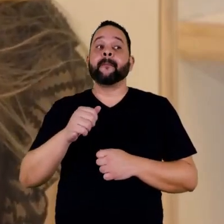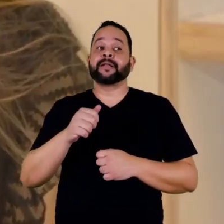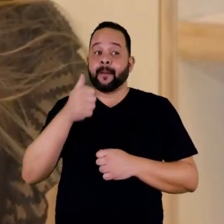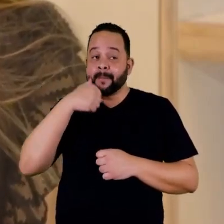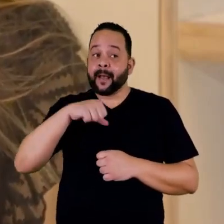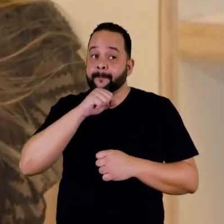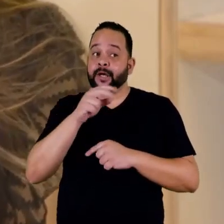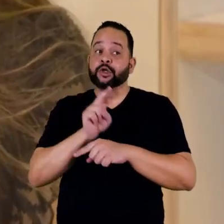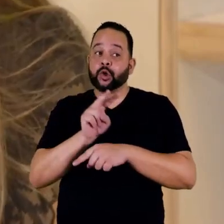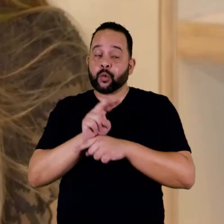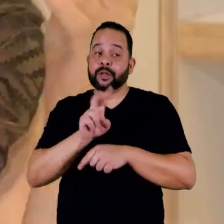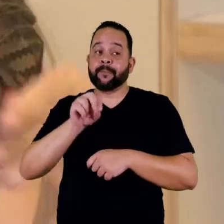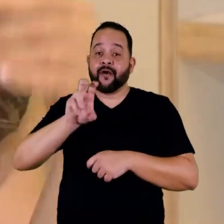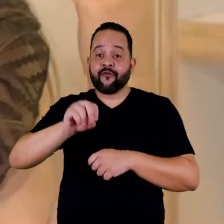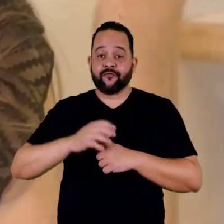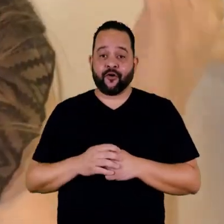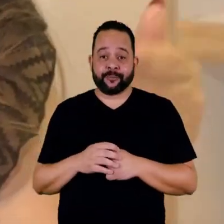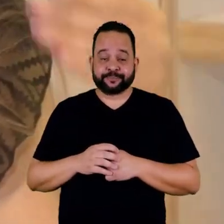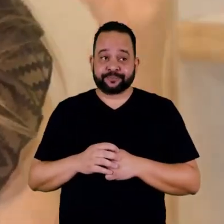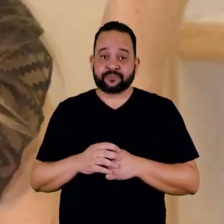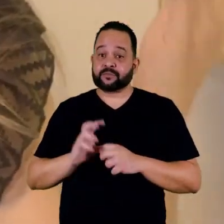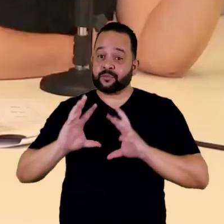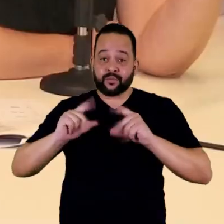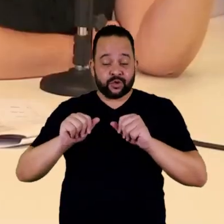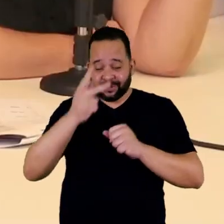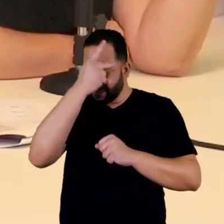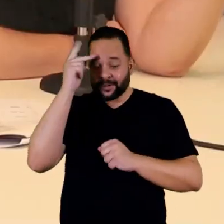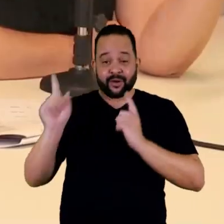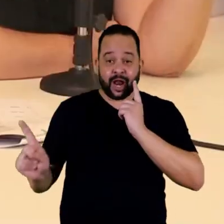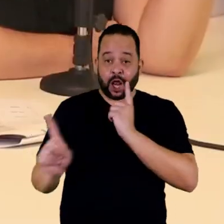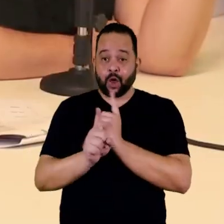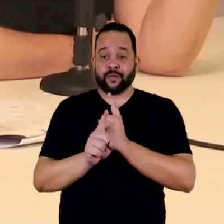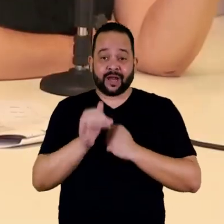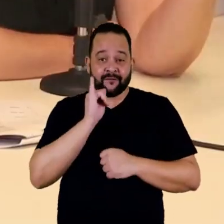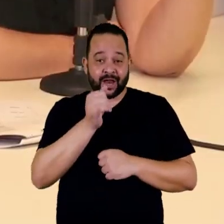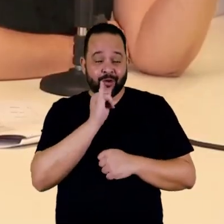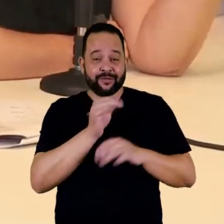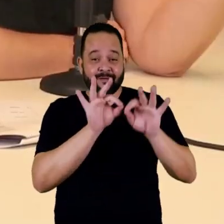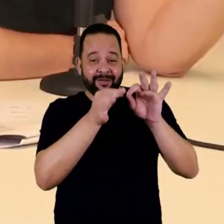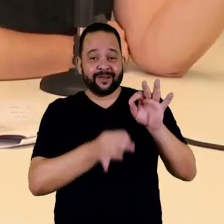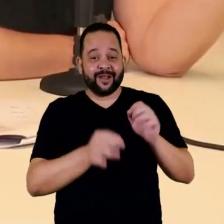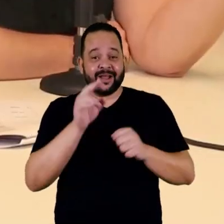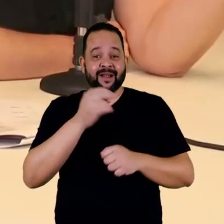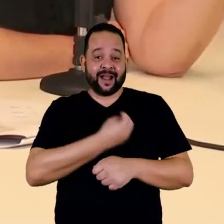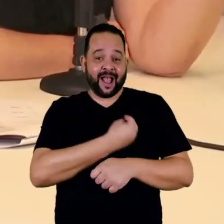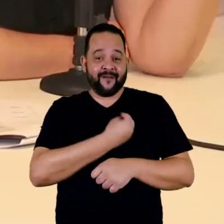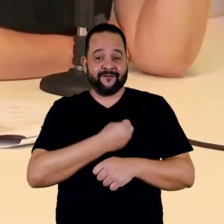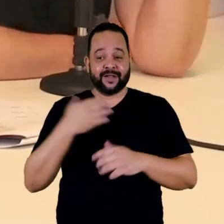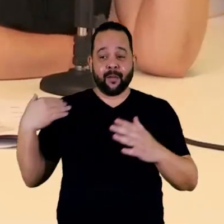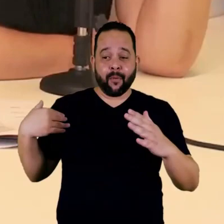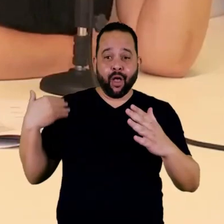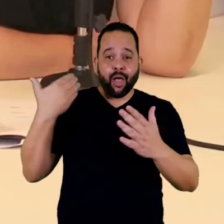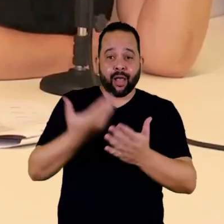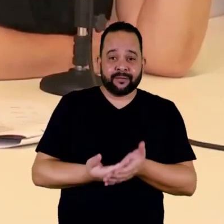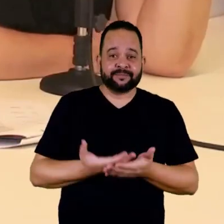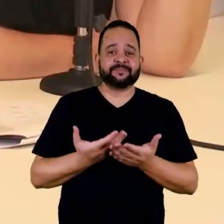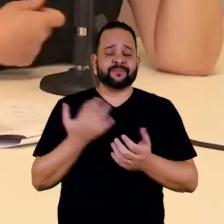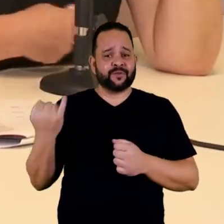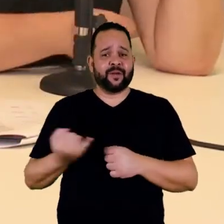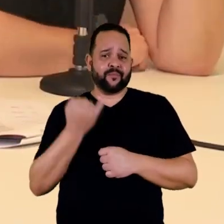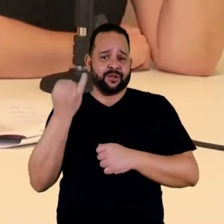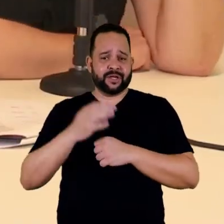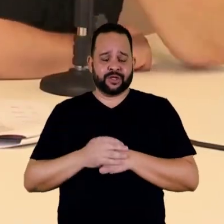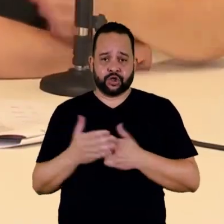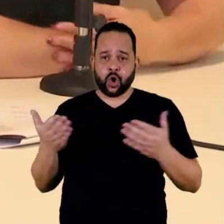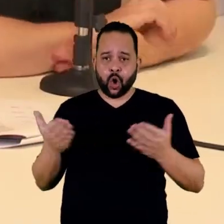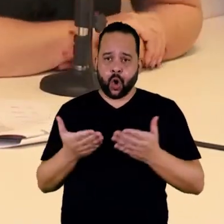Mas quem me cria de verdade é a minha avó e todo mundo que ela encontrava ela contava a história da vida dela e isso era importante para ela né